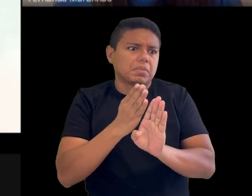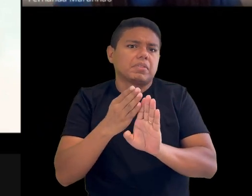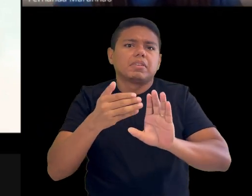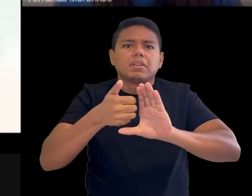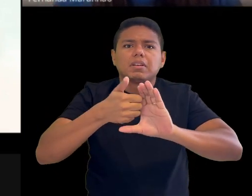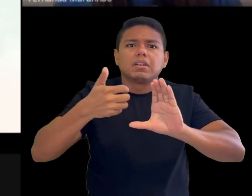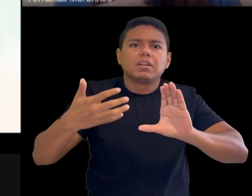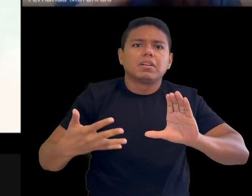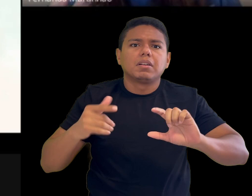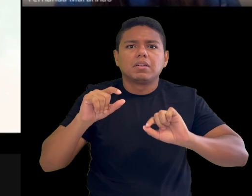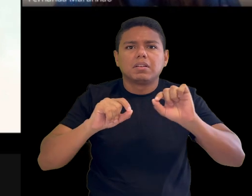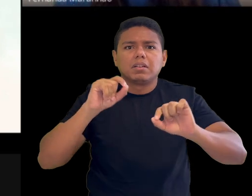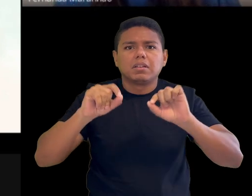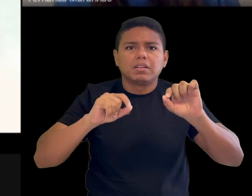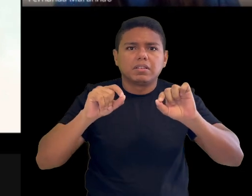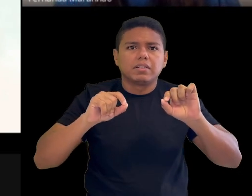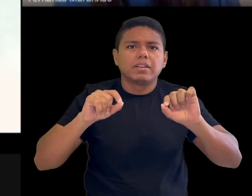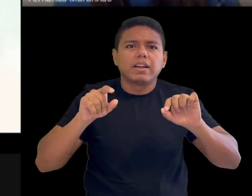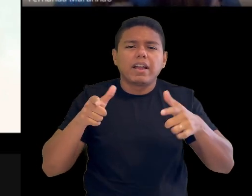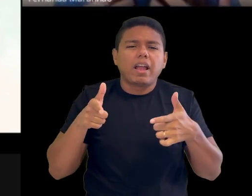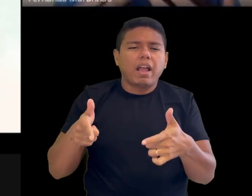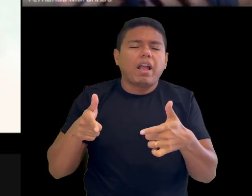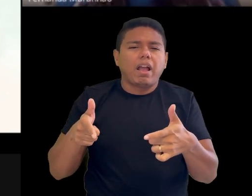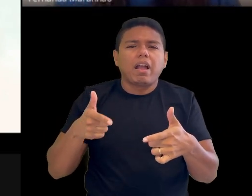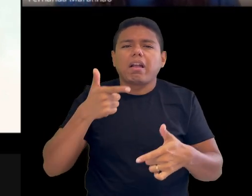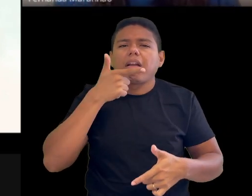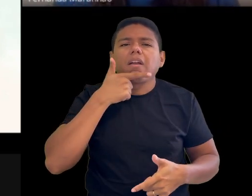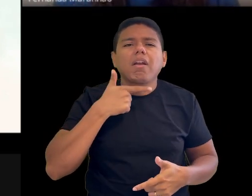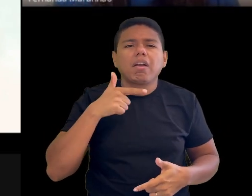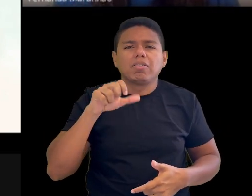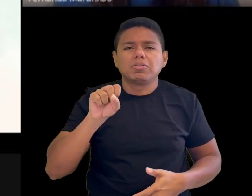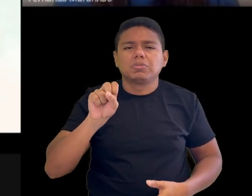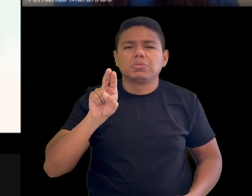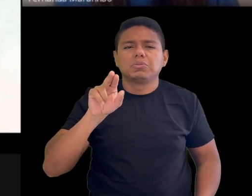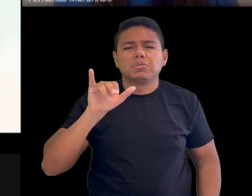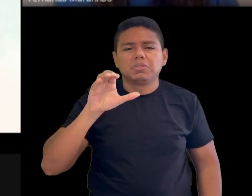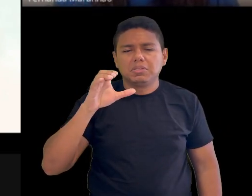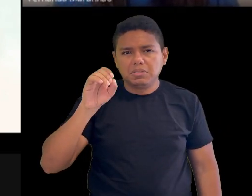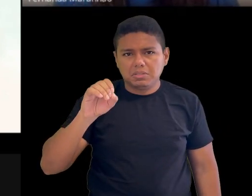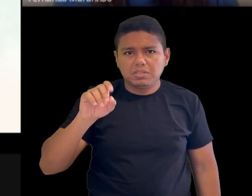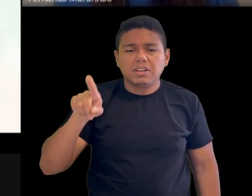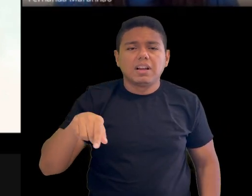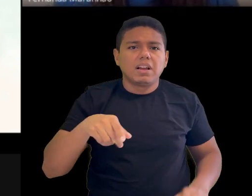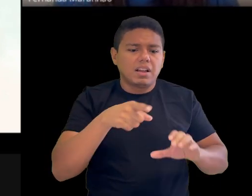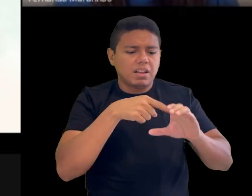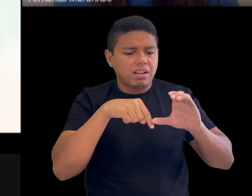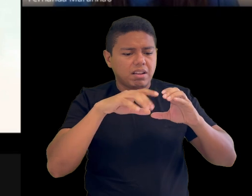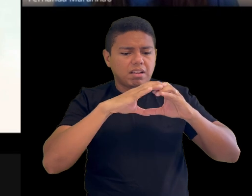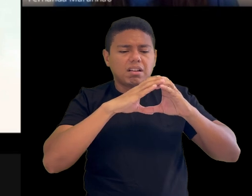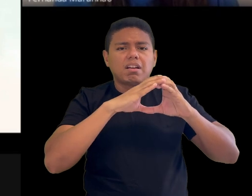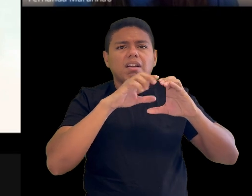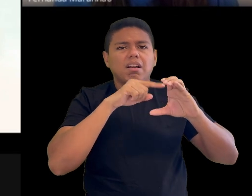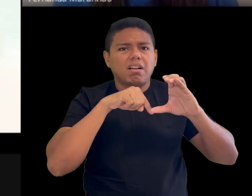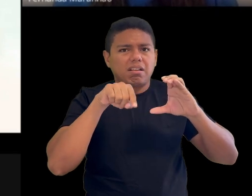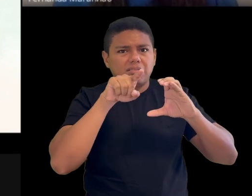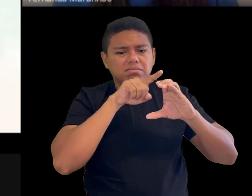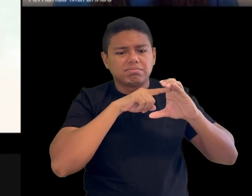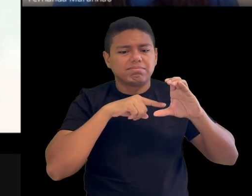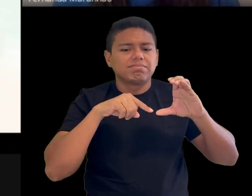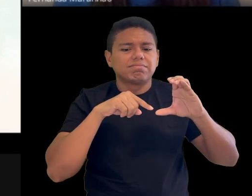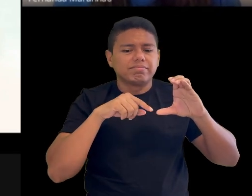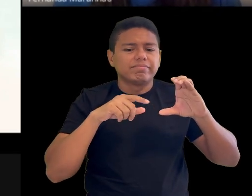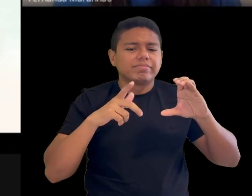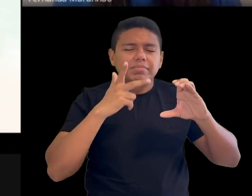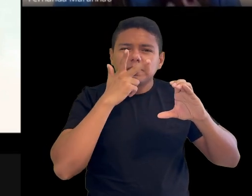queijo suíço, em que essa placenta tem muitos lagos placentários distribuídos na sua superfície, mais do que o habitual, porque lagos